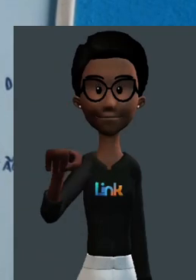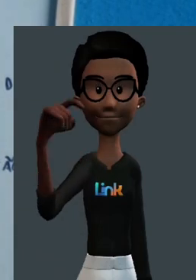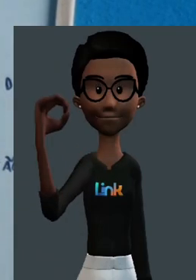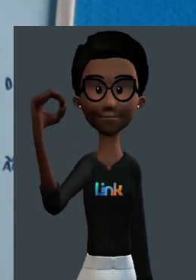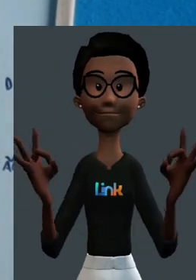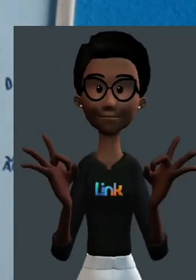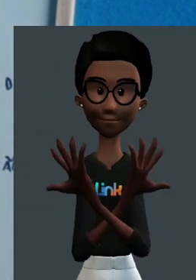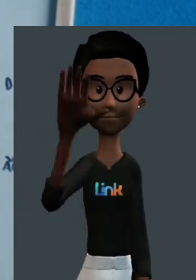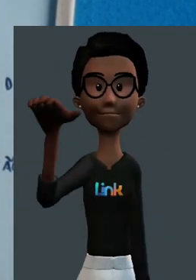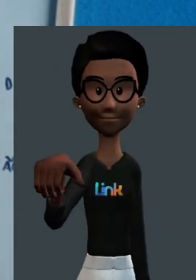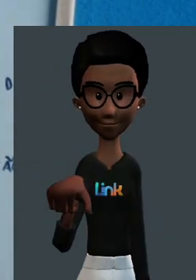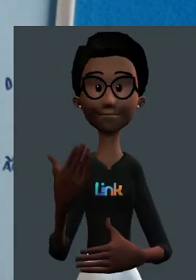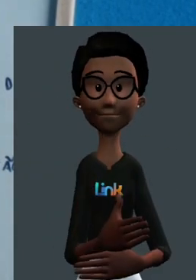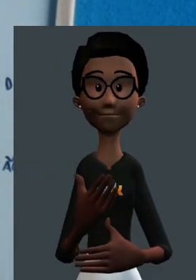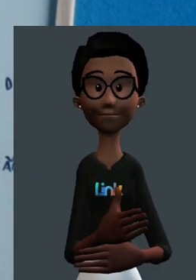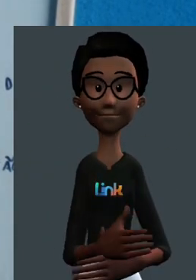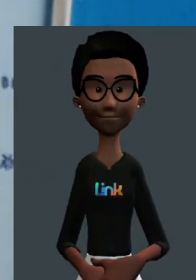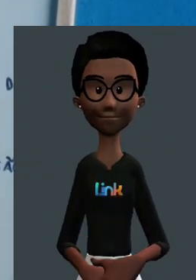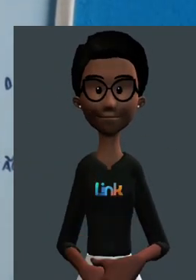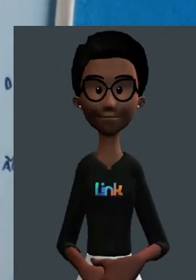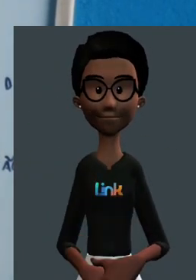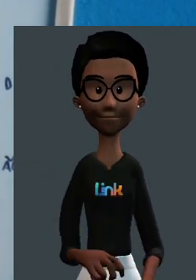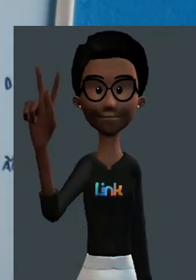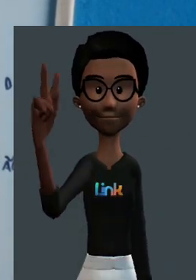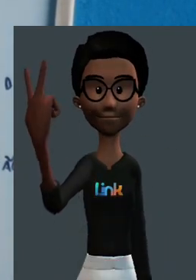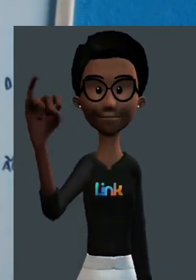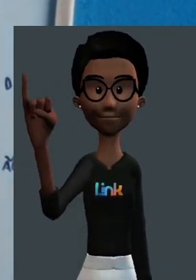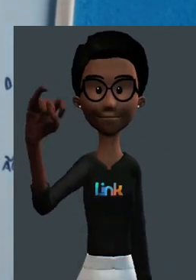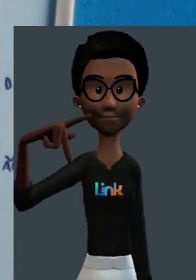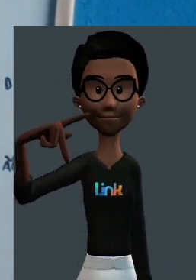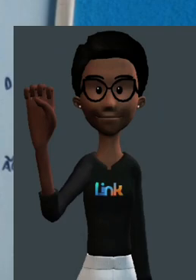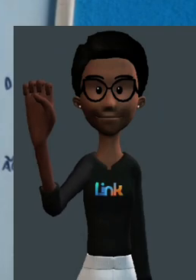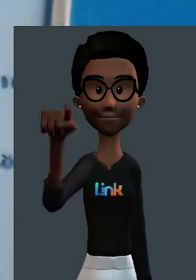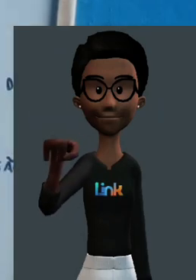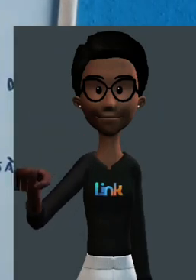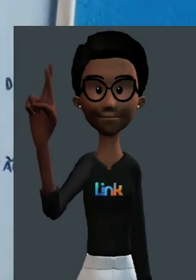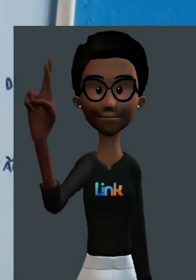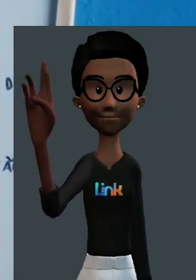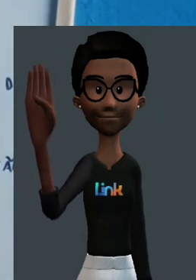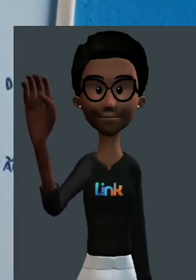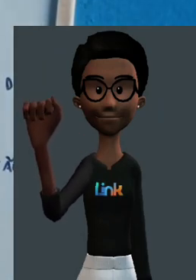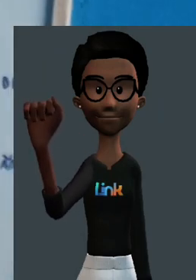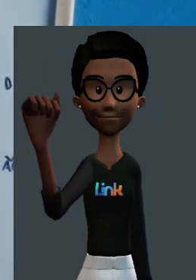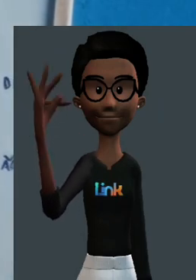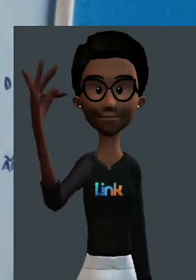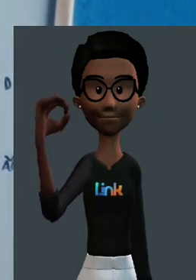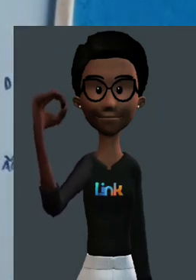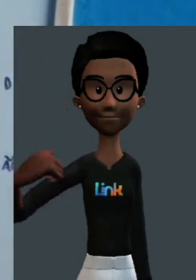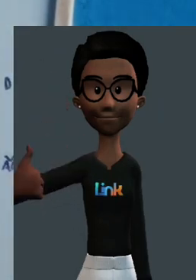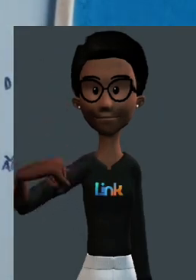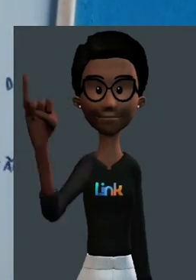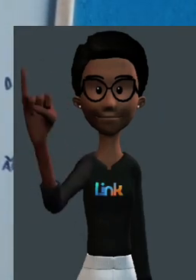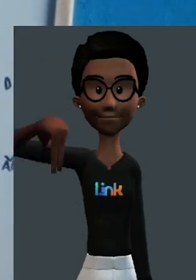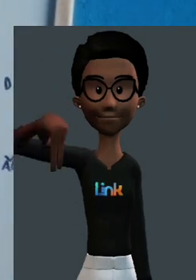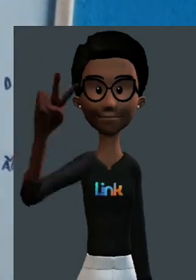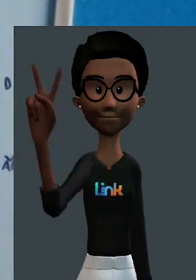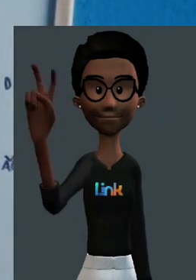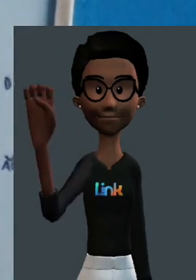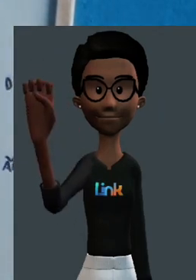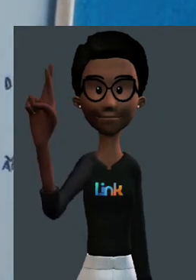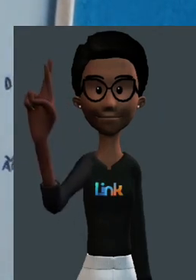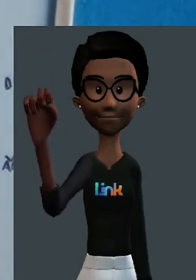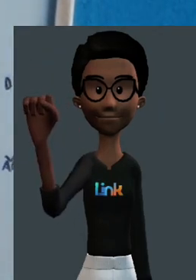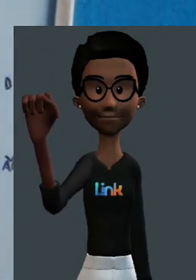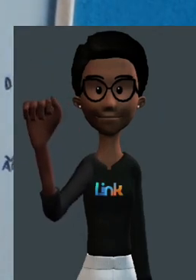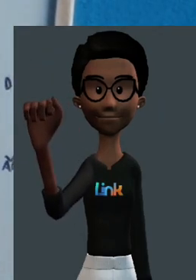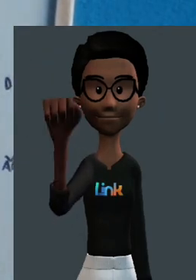estão associadas ao nível sintático do texto. Aqui como primeiro nós temos a anáfora, que é a repetição